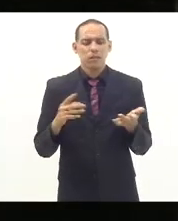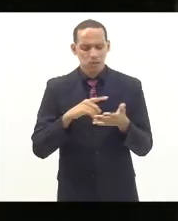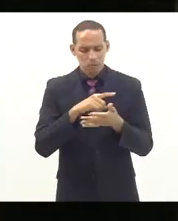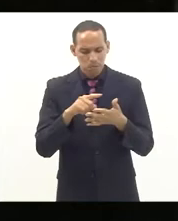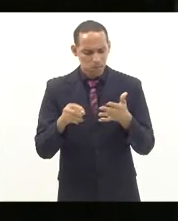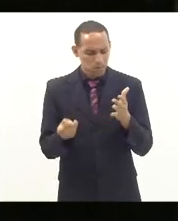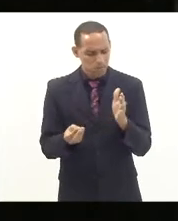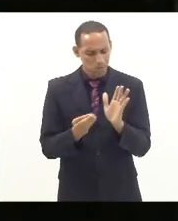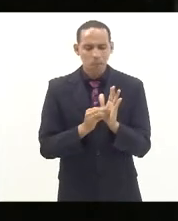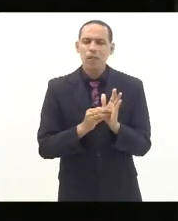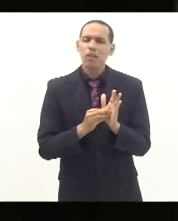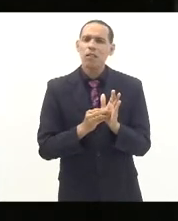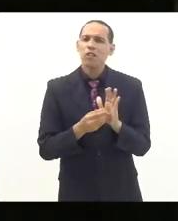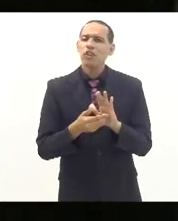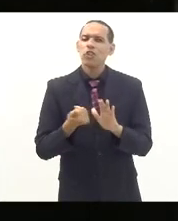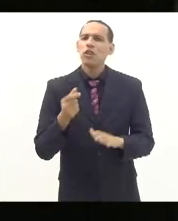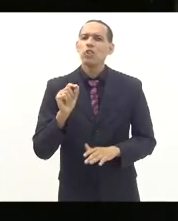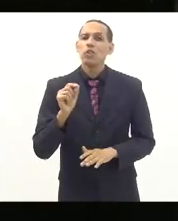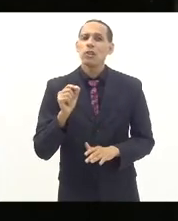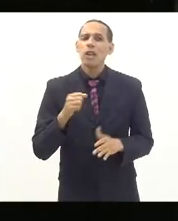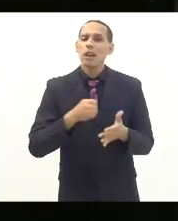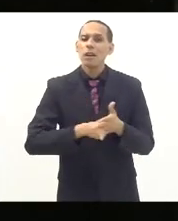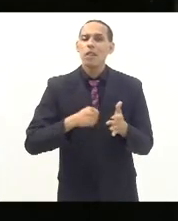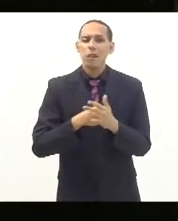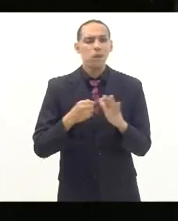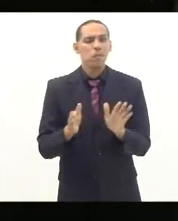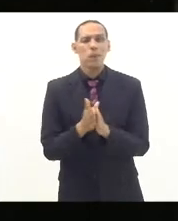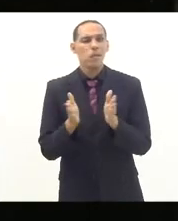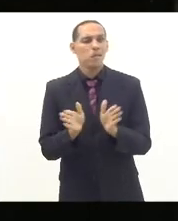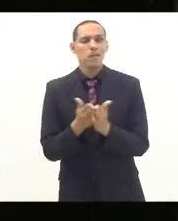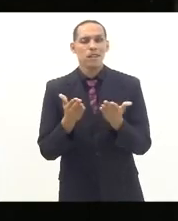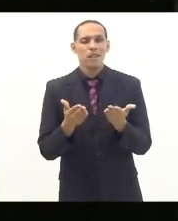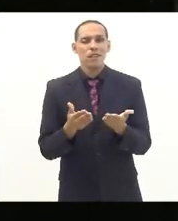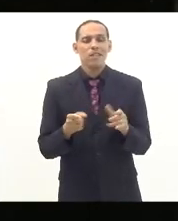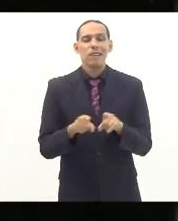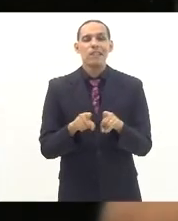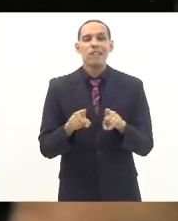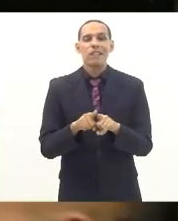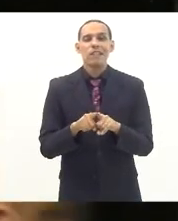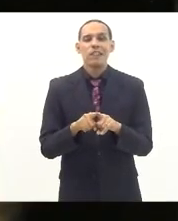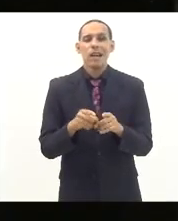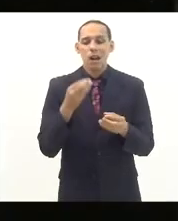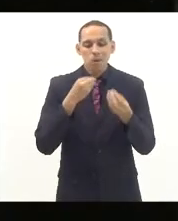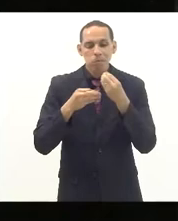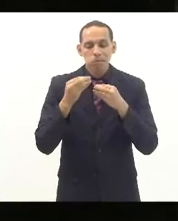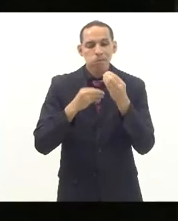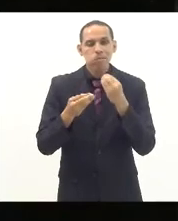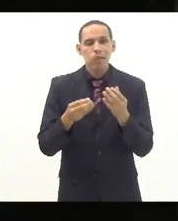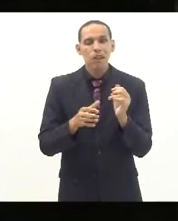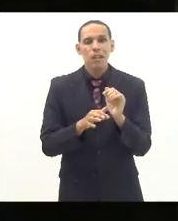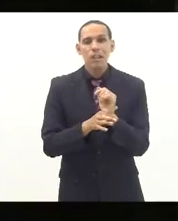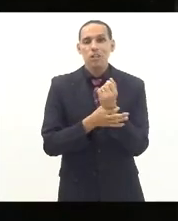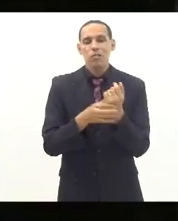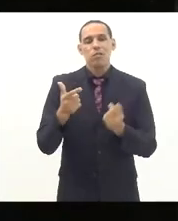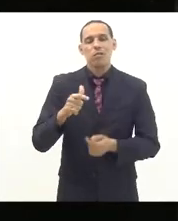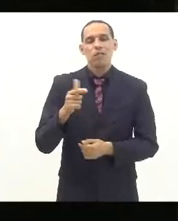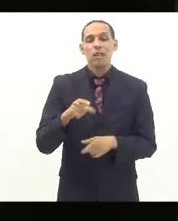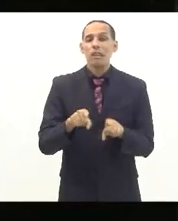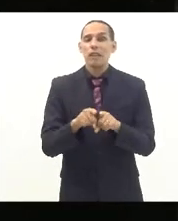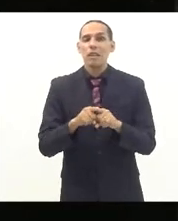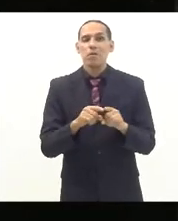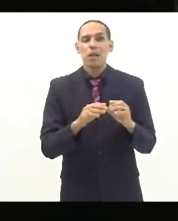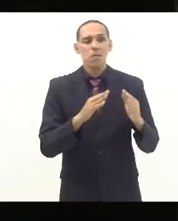está incluído mais o enfrentamento à pobreza à insegurança alimentar EA questão Habitacional